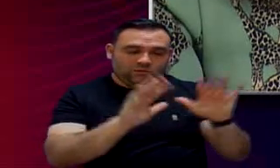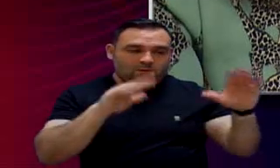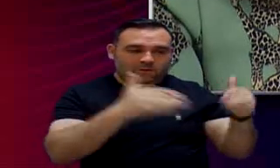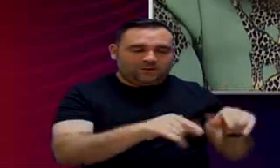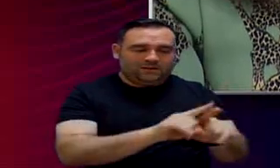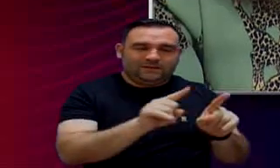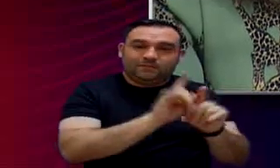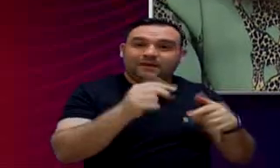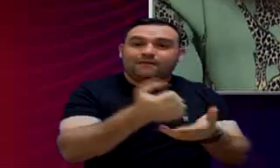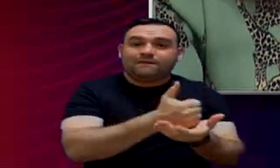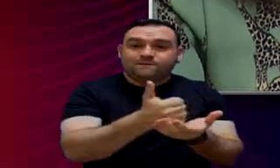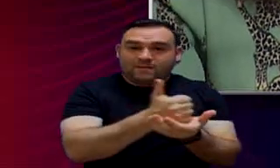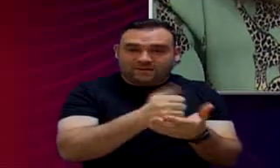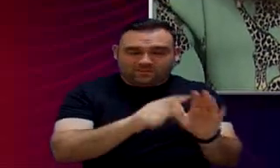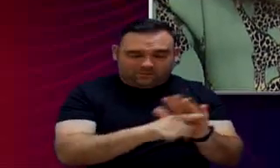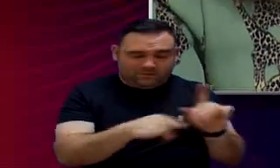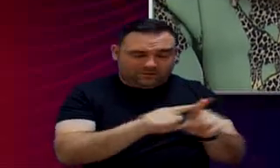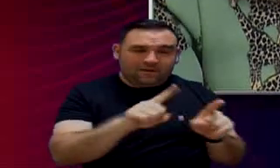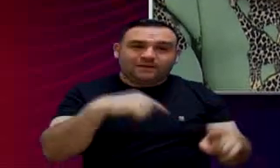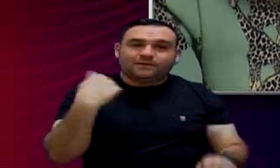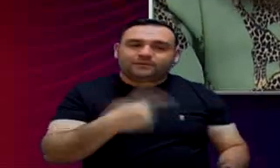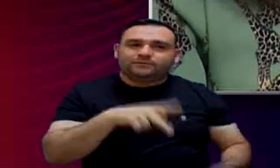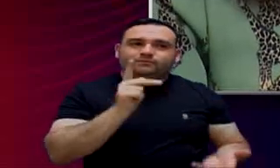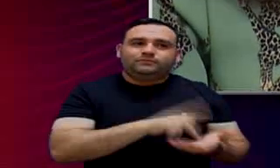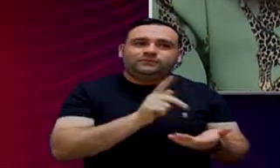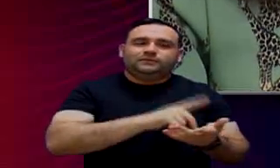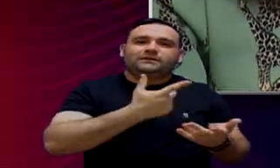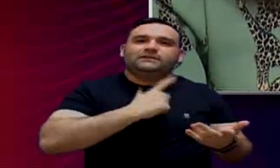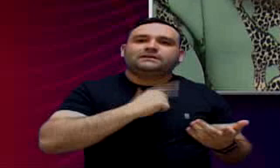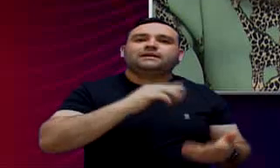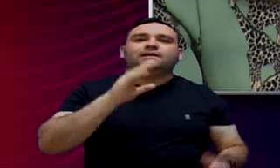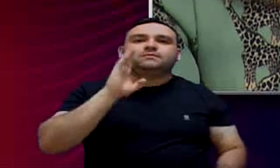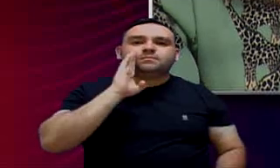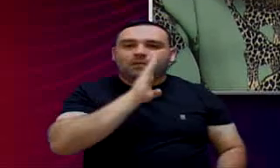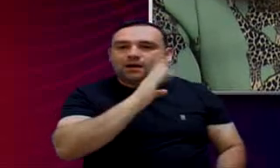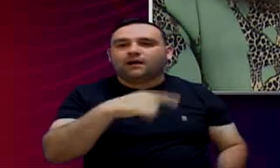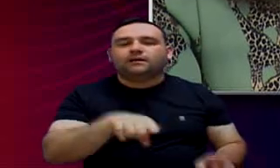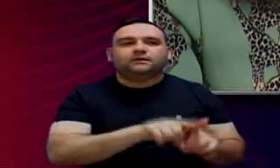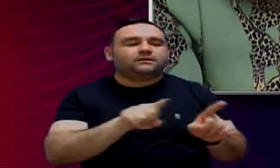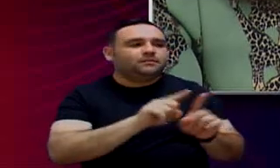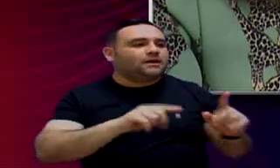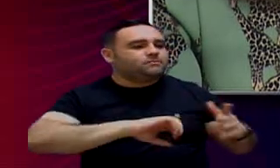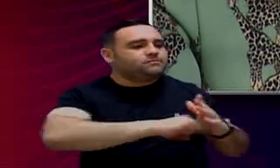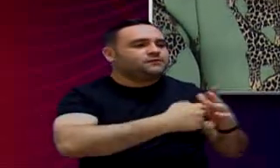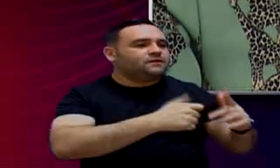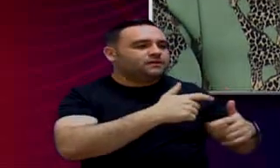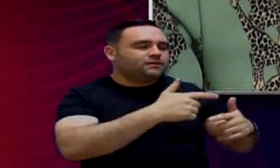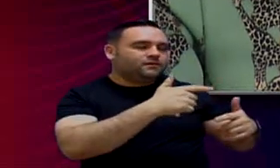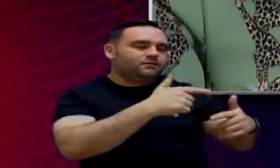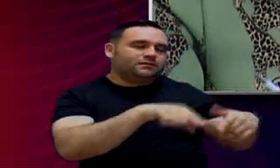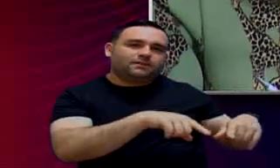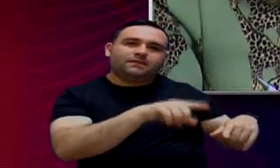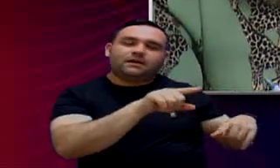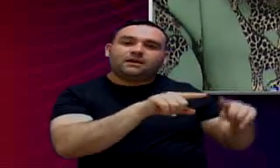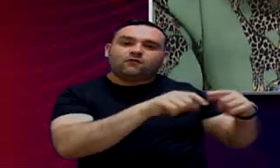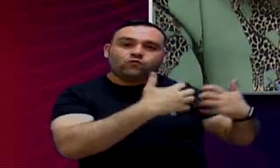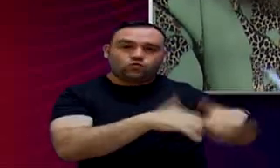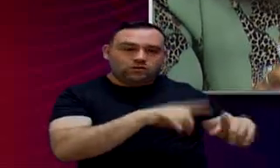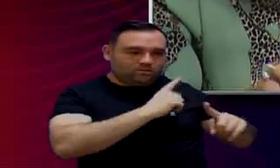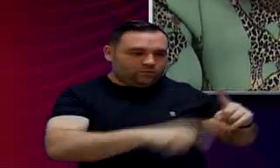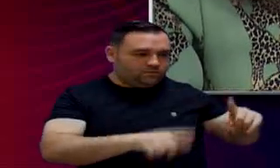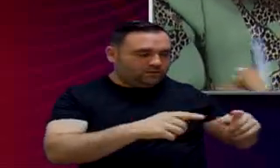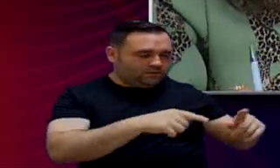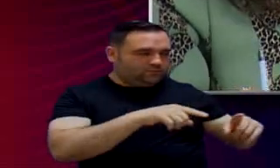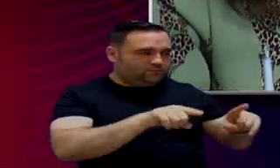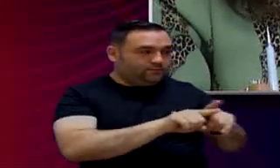nas farmácias e a gente tá realmente fazendo embargo inclusive e cancelamento de funcionamento deles